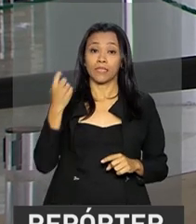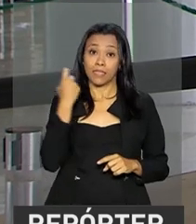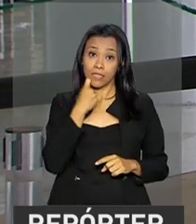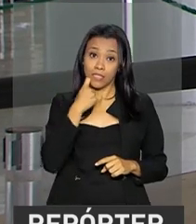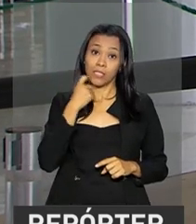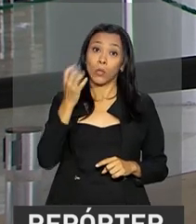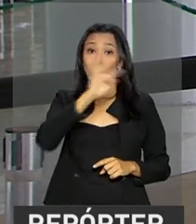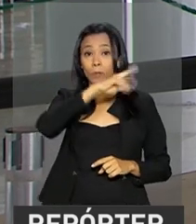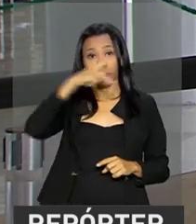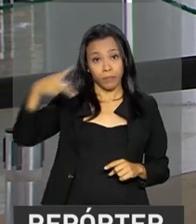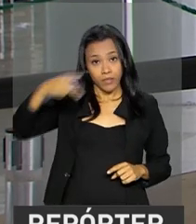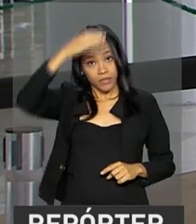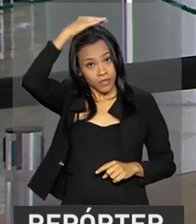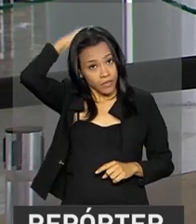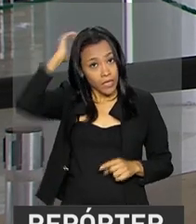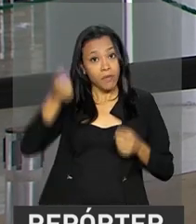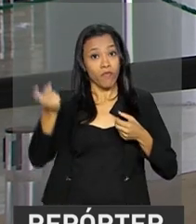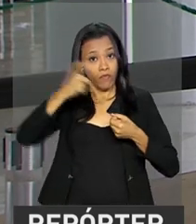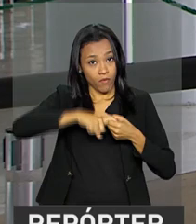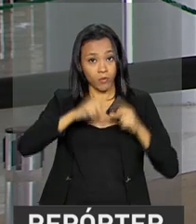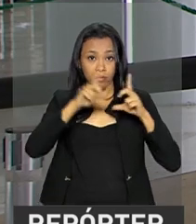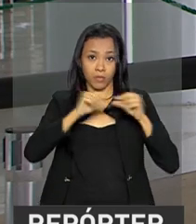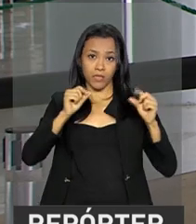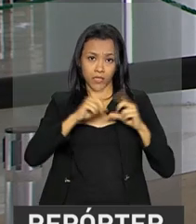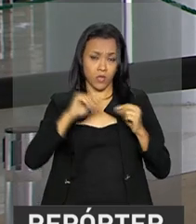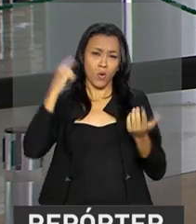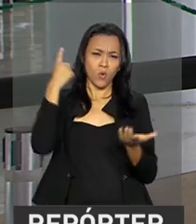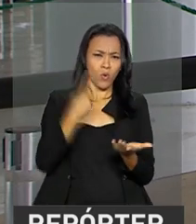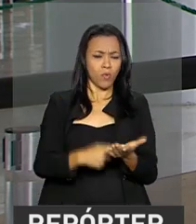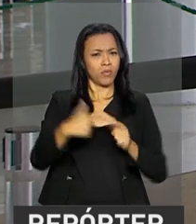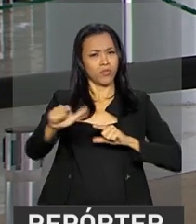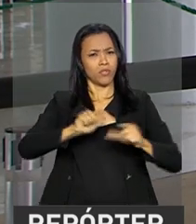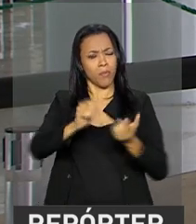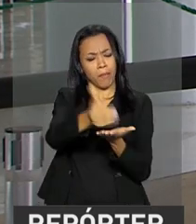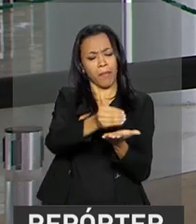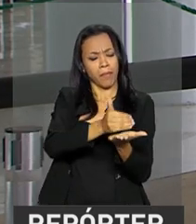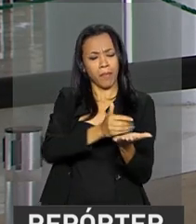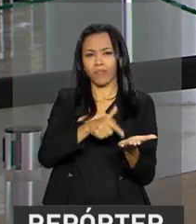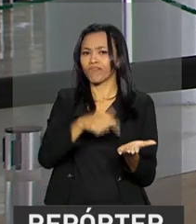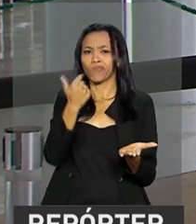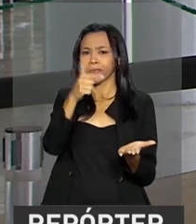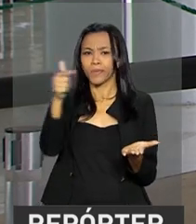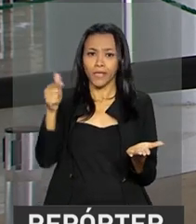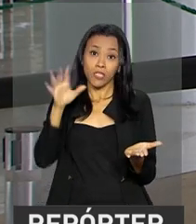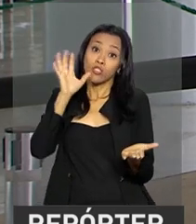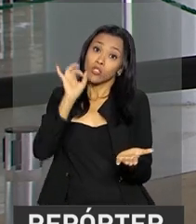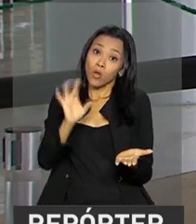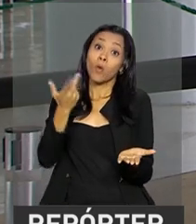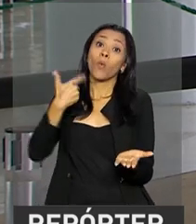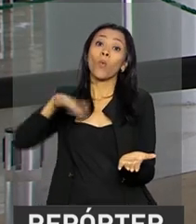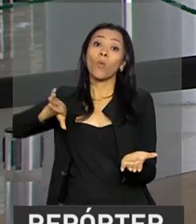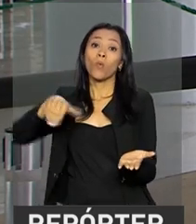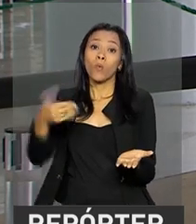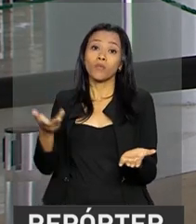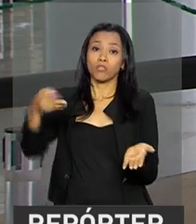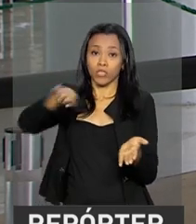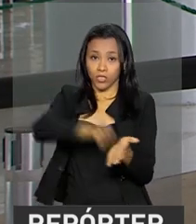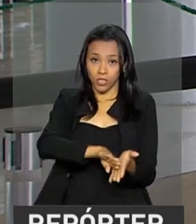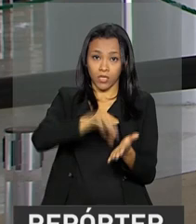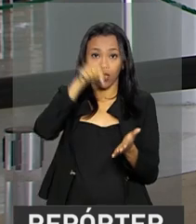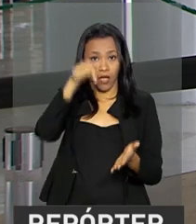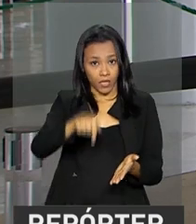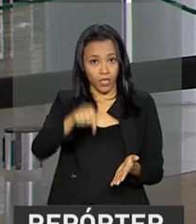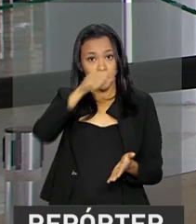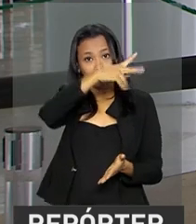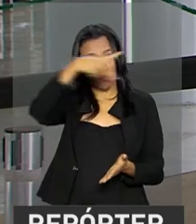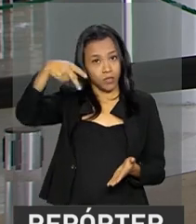para brasília na agenda não existem compromissos oficiais só quando o presidente chegar à capital do país e ele despachar com